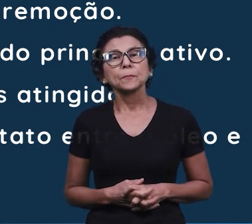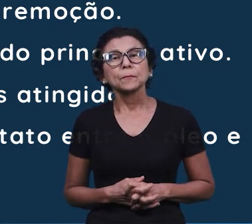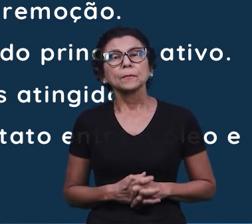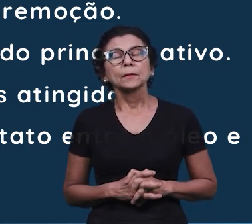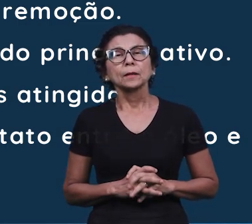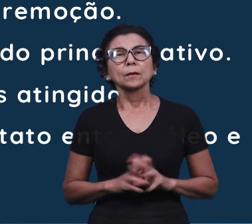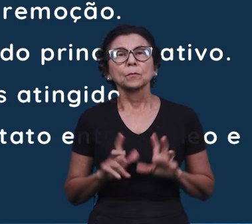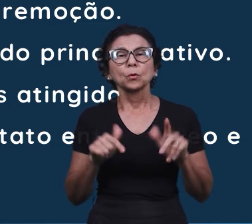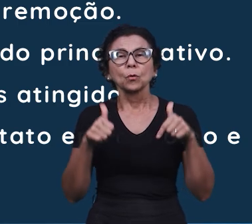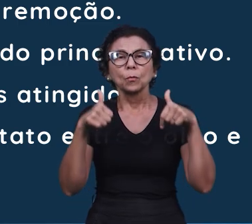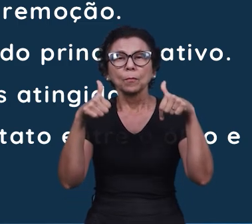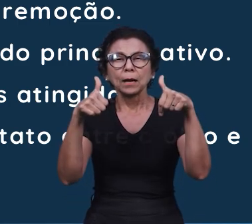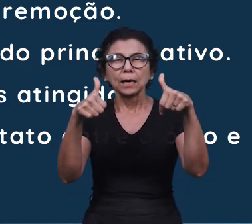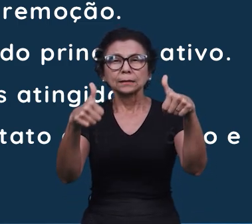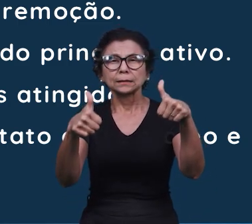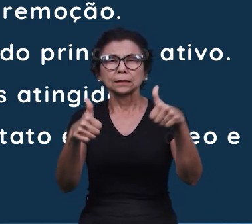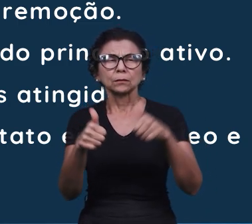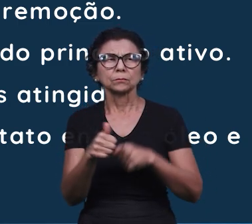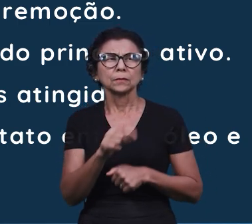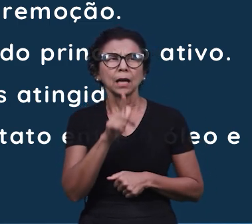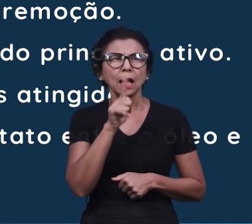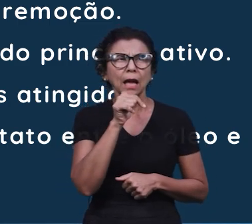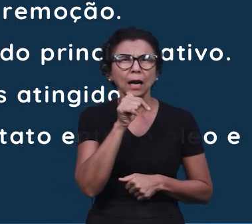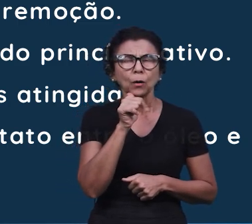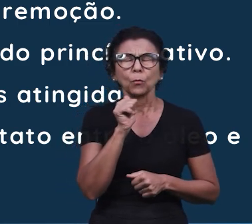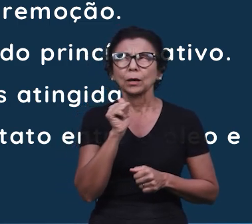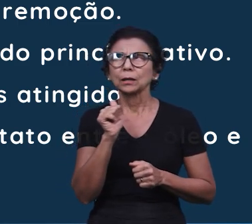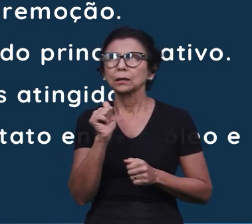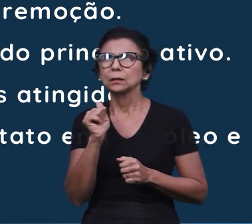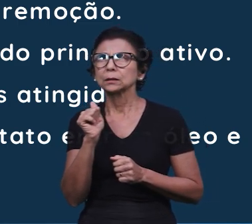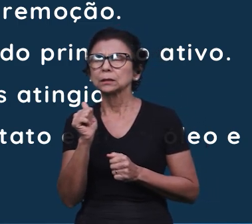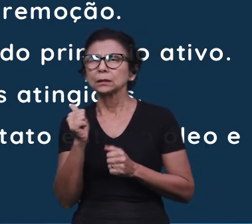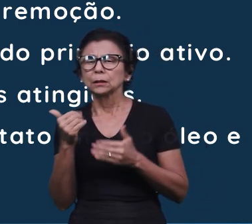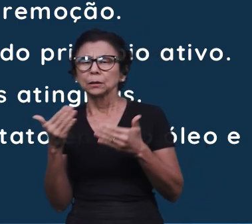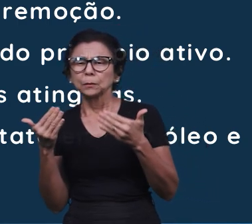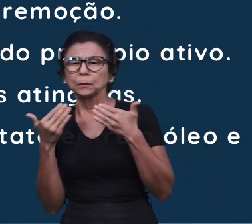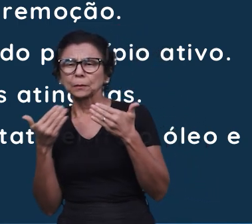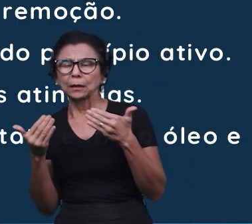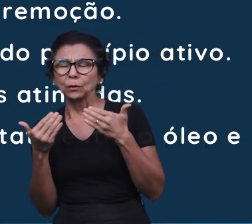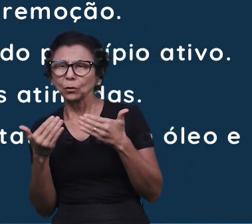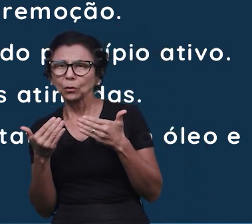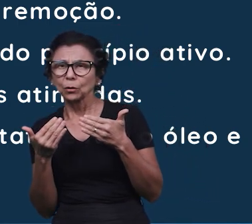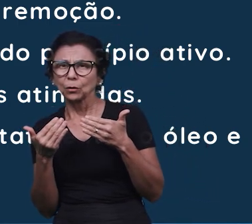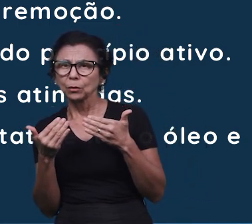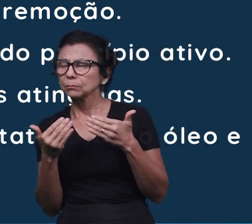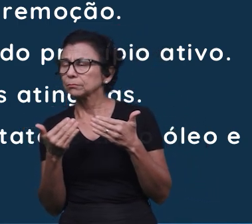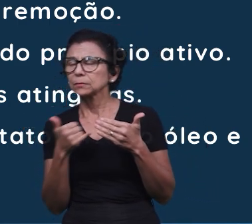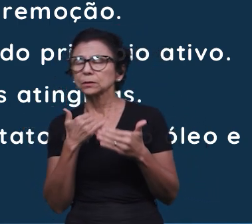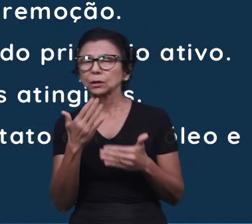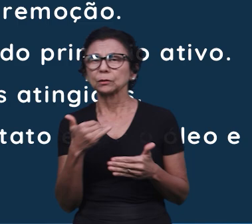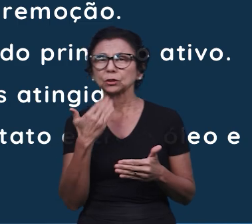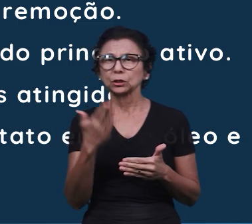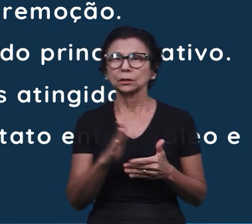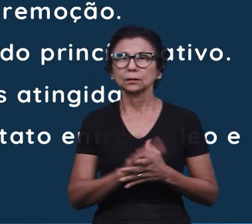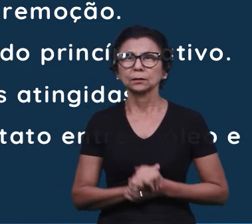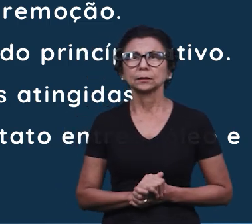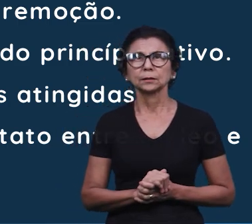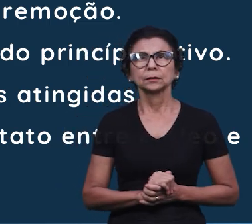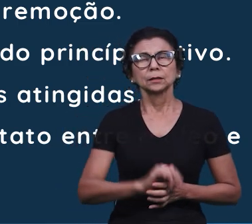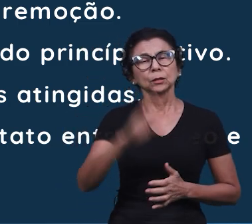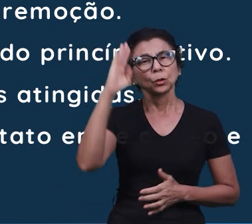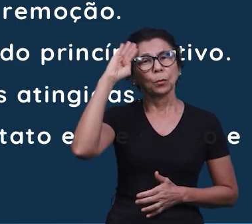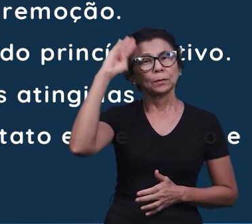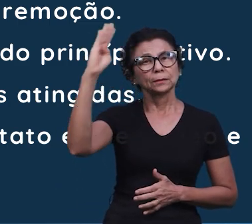reação entre etanol e a água libera calor? Não tem nada a ver. Porque a solubilidade do princípio ativo em água é